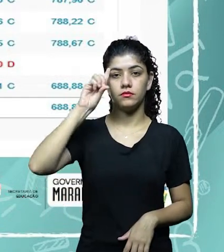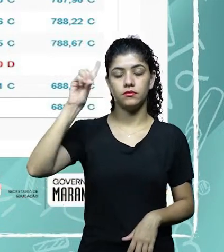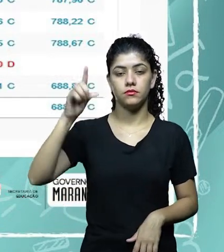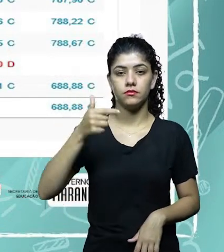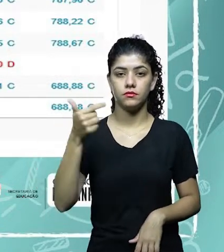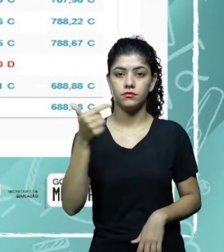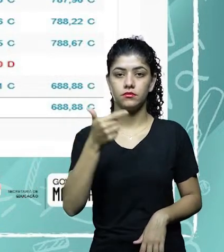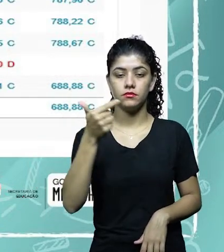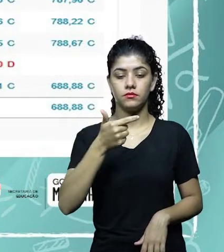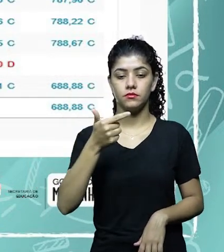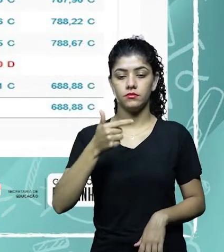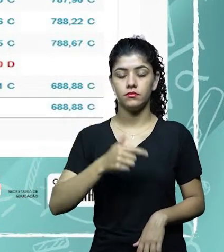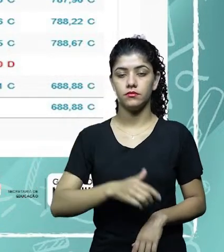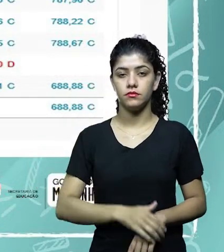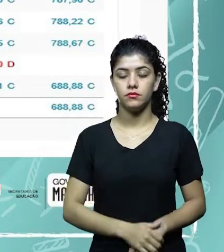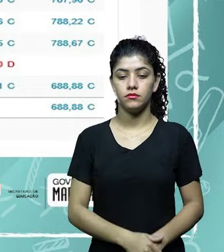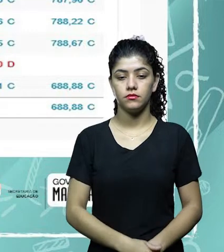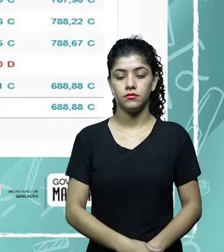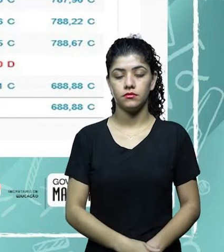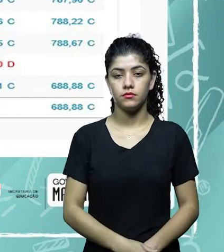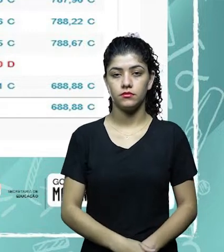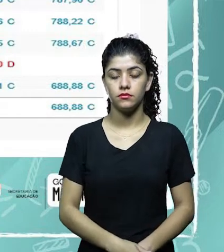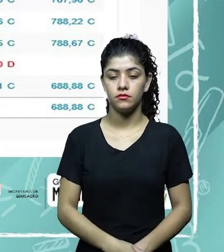dia 2/5,